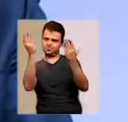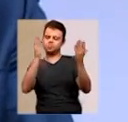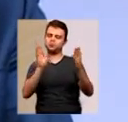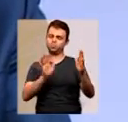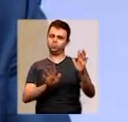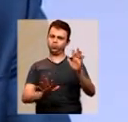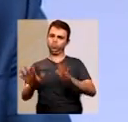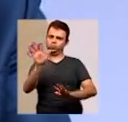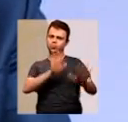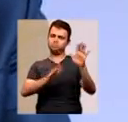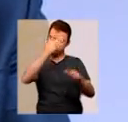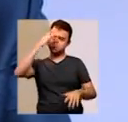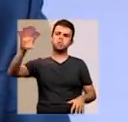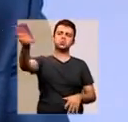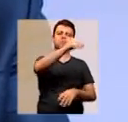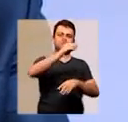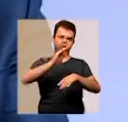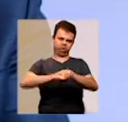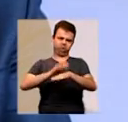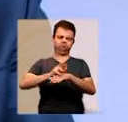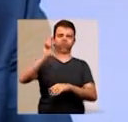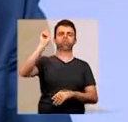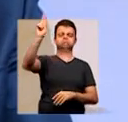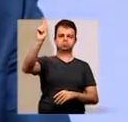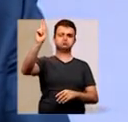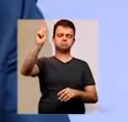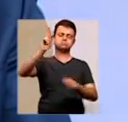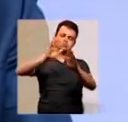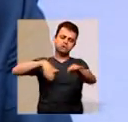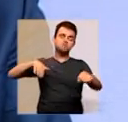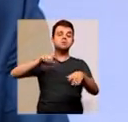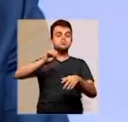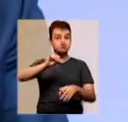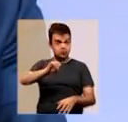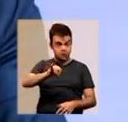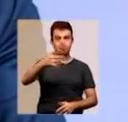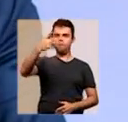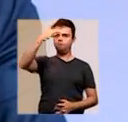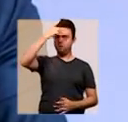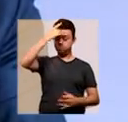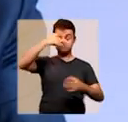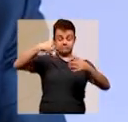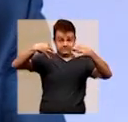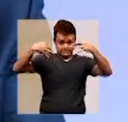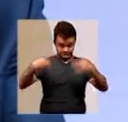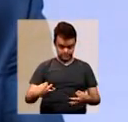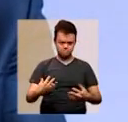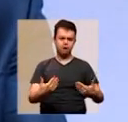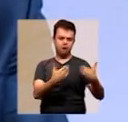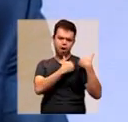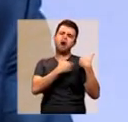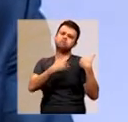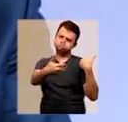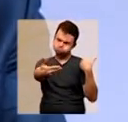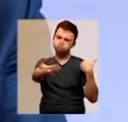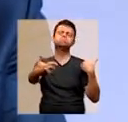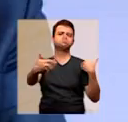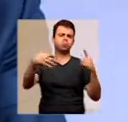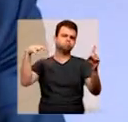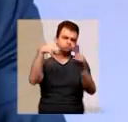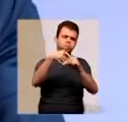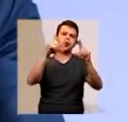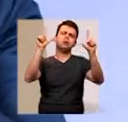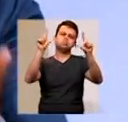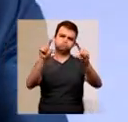creio que todos são responsáveis no trânsito. Se todos tiverem mais consciência, mais responsabilidade, nós vamos diminuir muitos acidentes